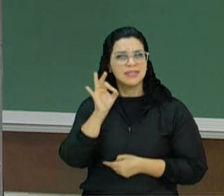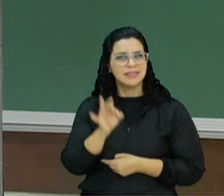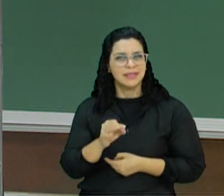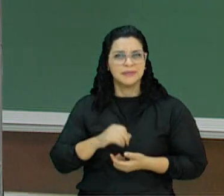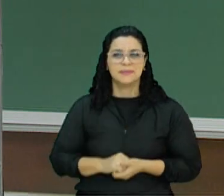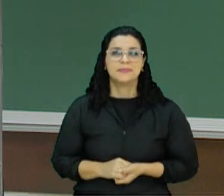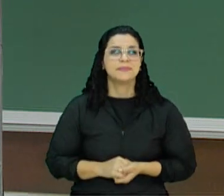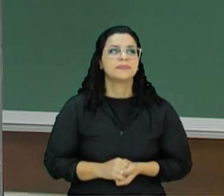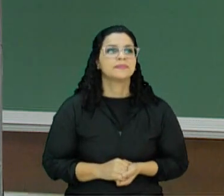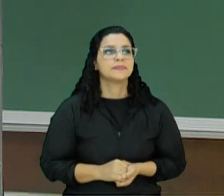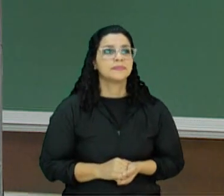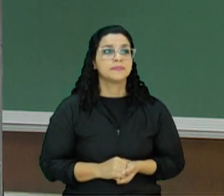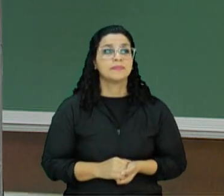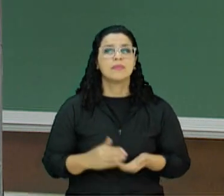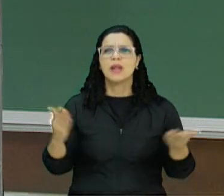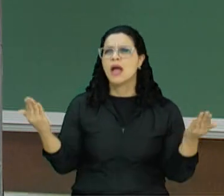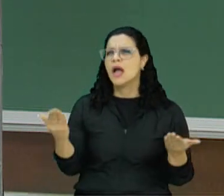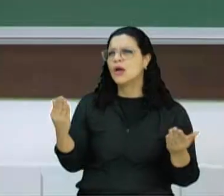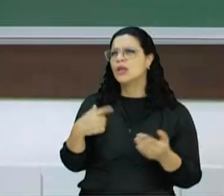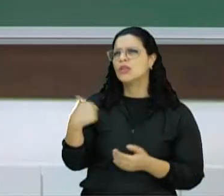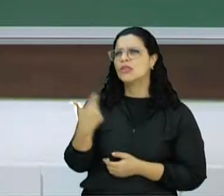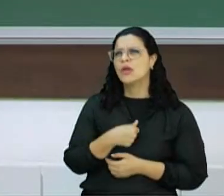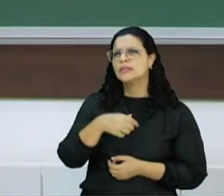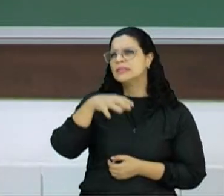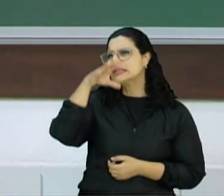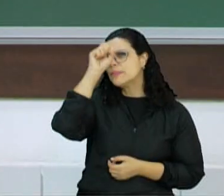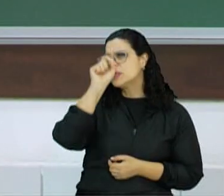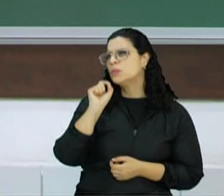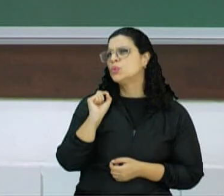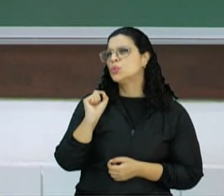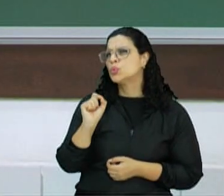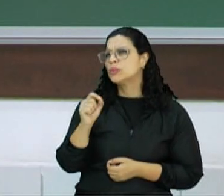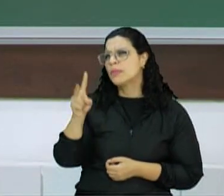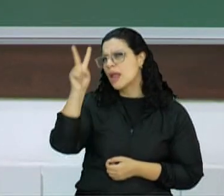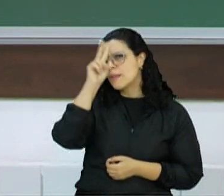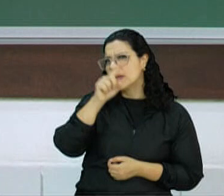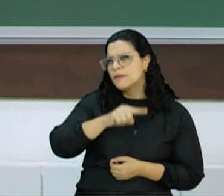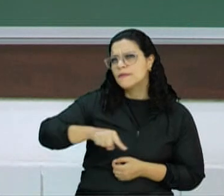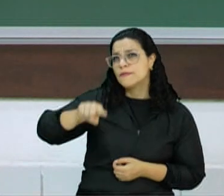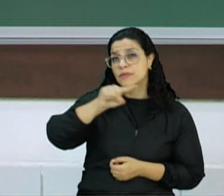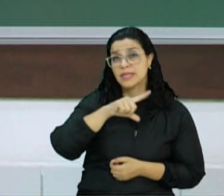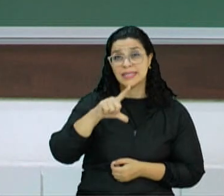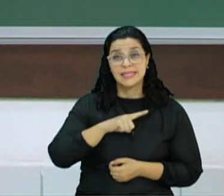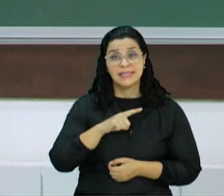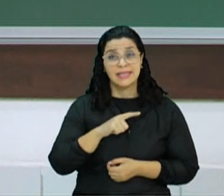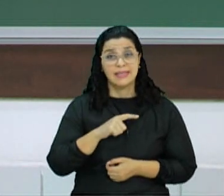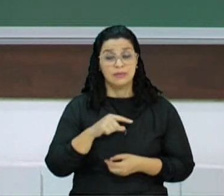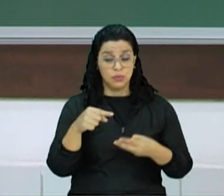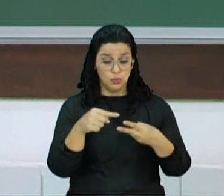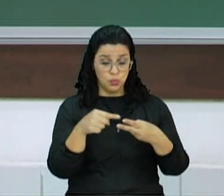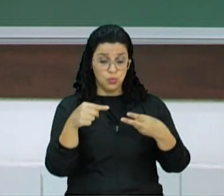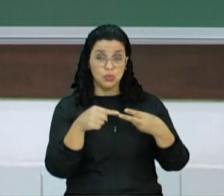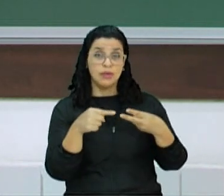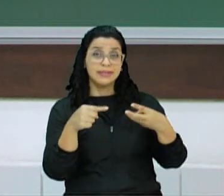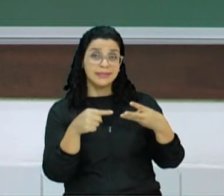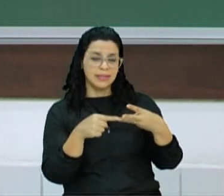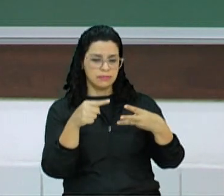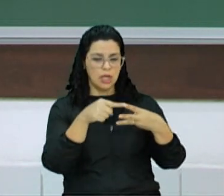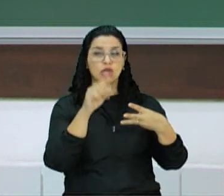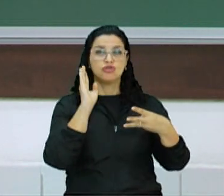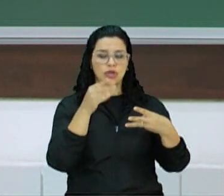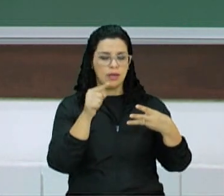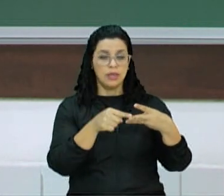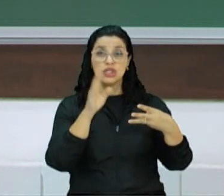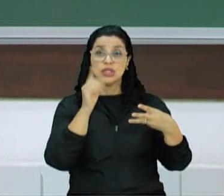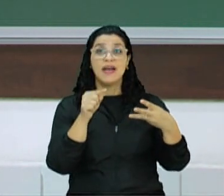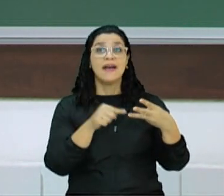4. Tudo bem? Olha lá então, só para lembrar vocês, nós temos 3 partes desse conto. Nós já vimos a parte 1,